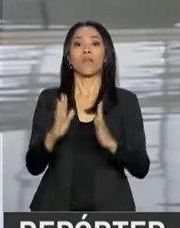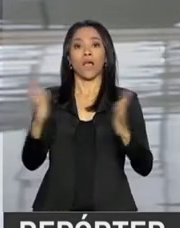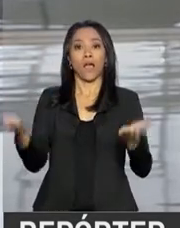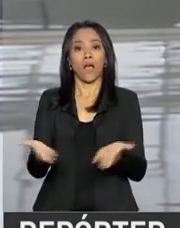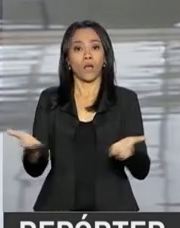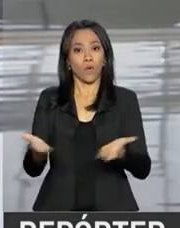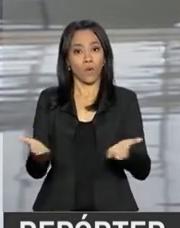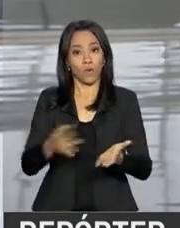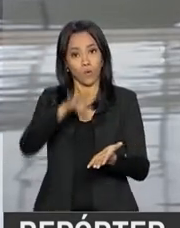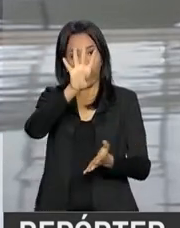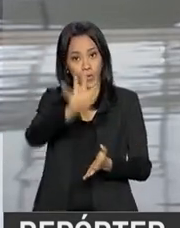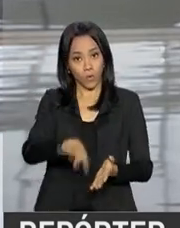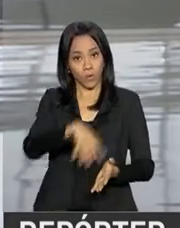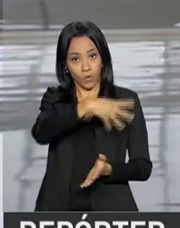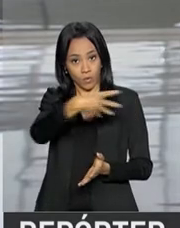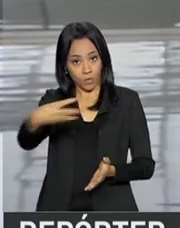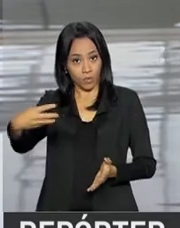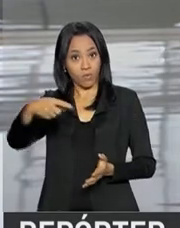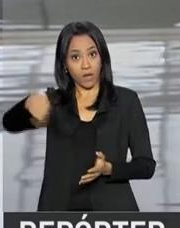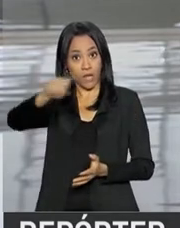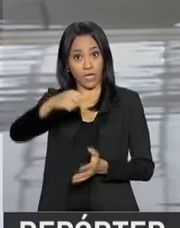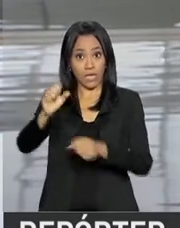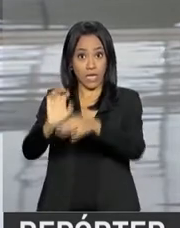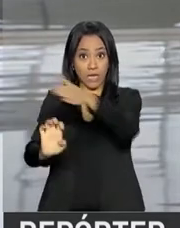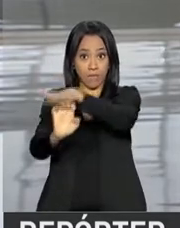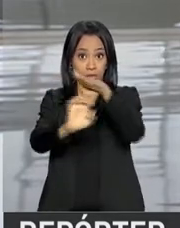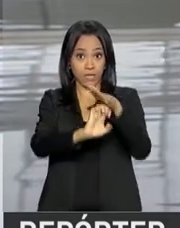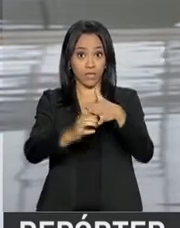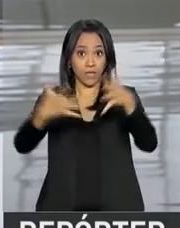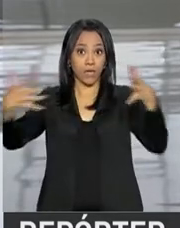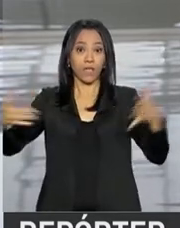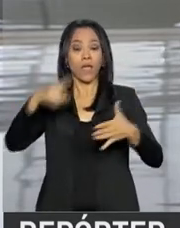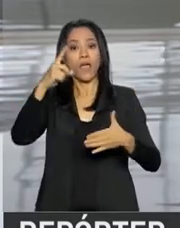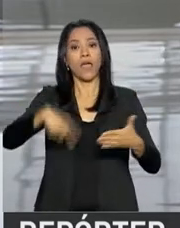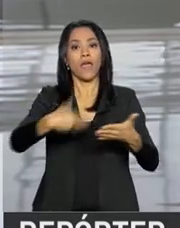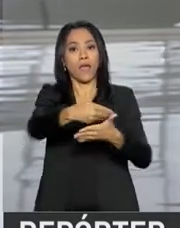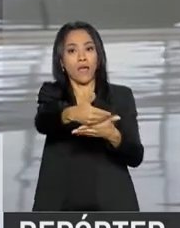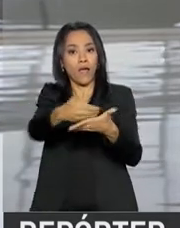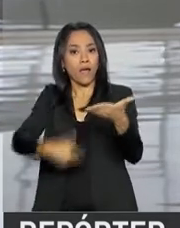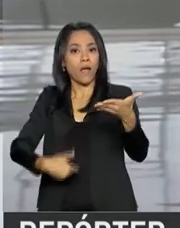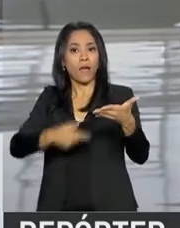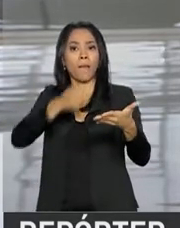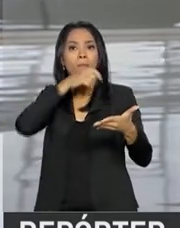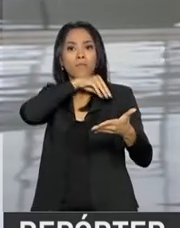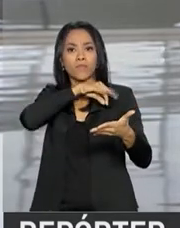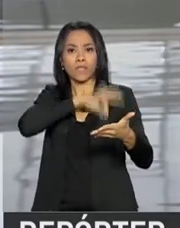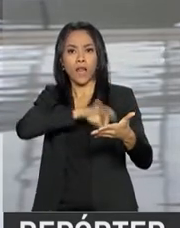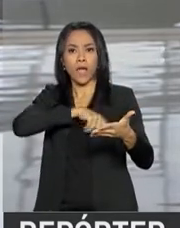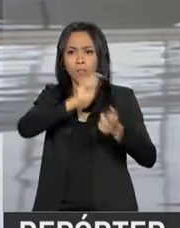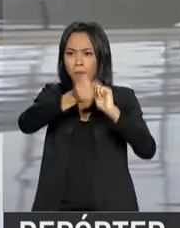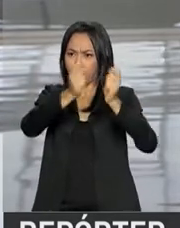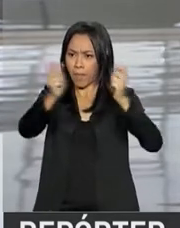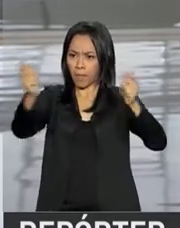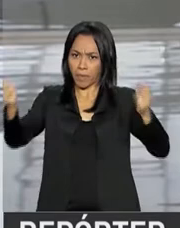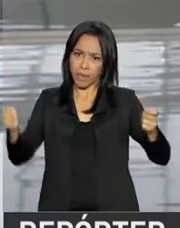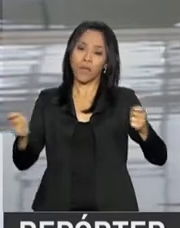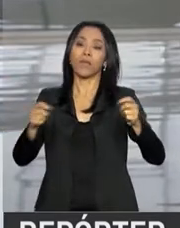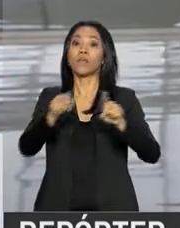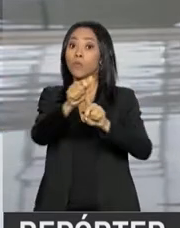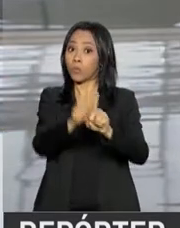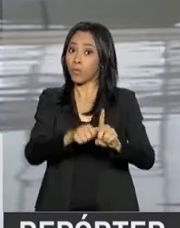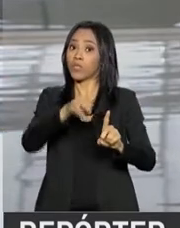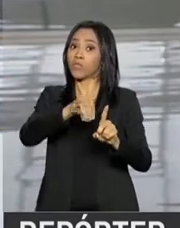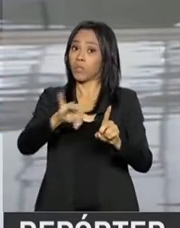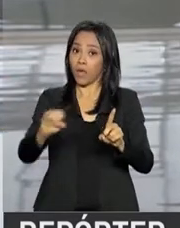produto cronograma para as grandes empresas será o envio da folha de pagamento e isso a partir de maio as empresas